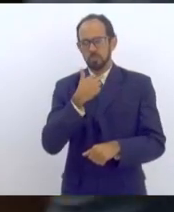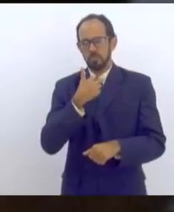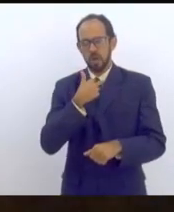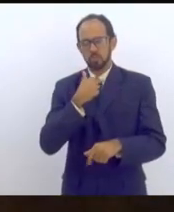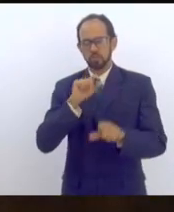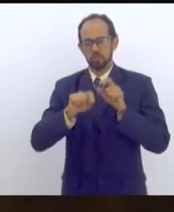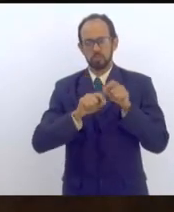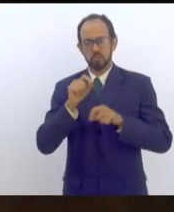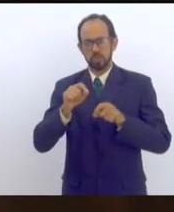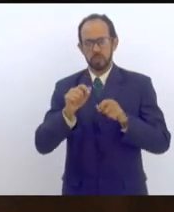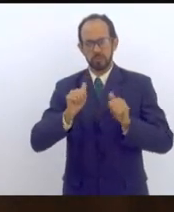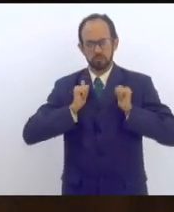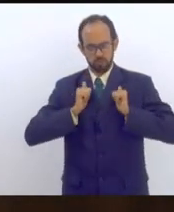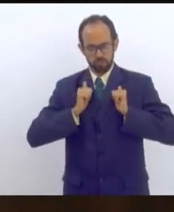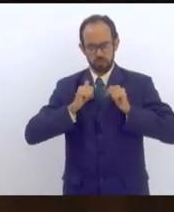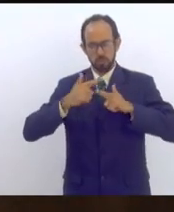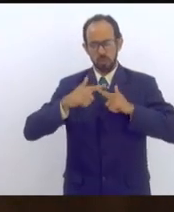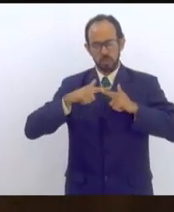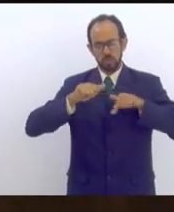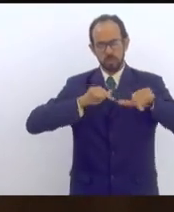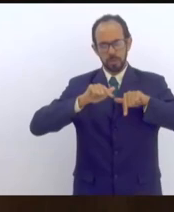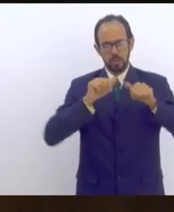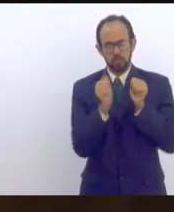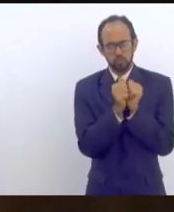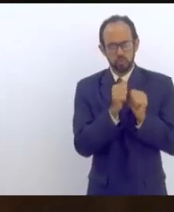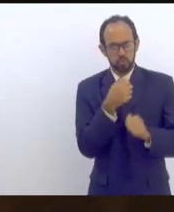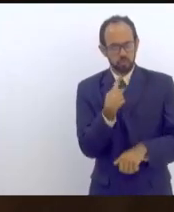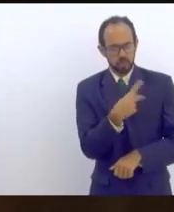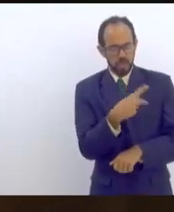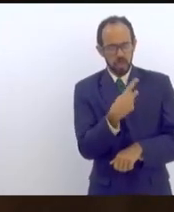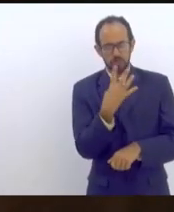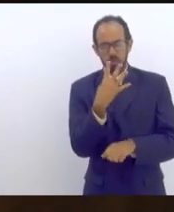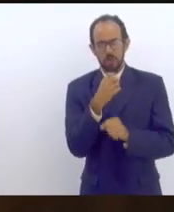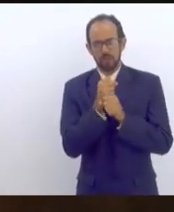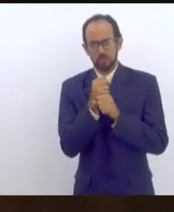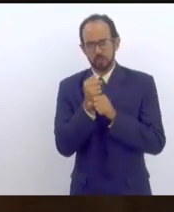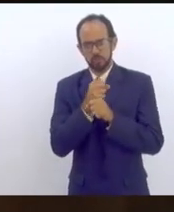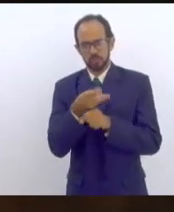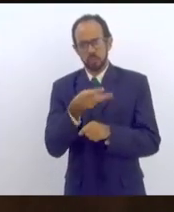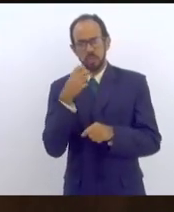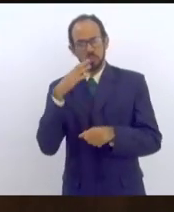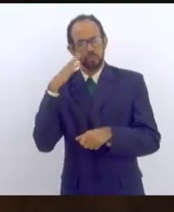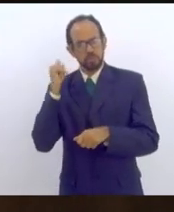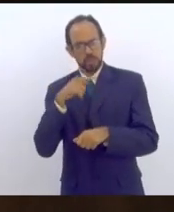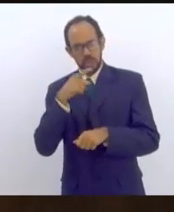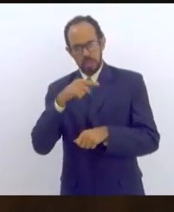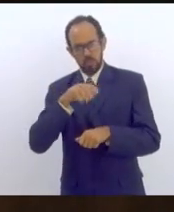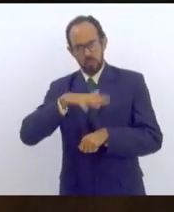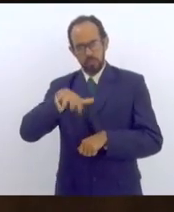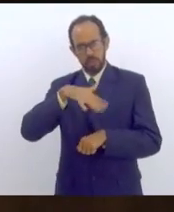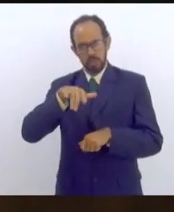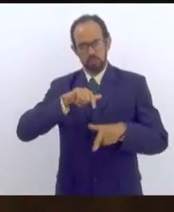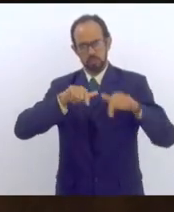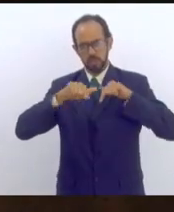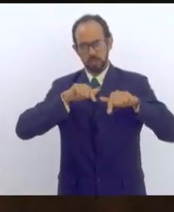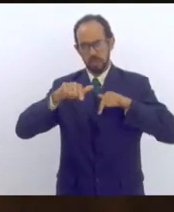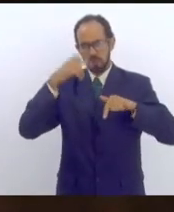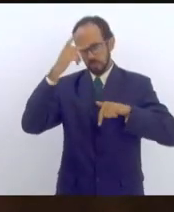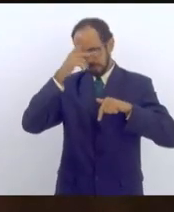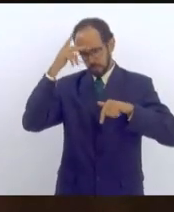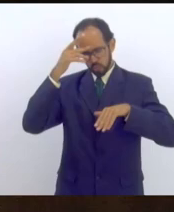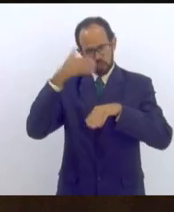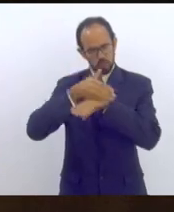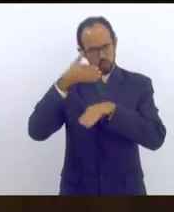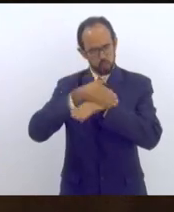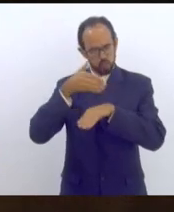palavra, porque eu trabalhei com ele nos últimos 4 anos e eu vi a pessoa no ambiente de trabalho comprometido. Então, eu estando